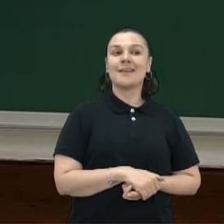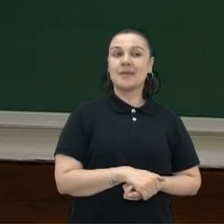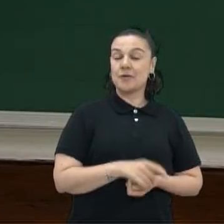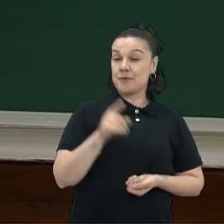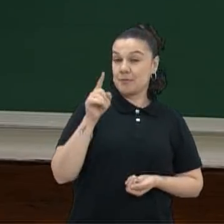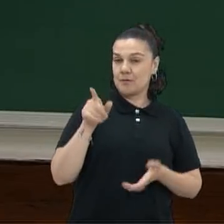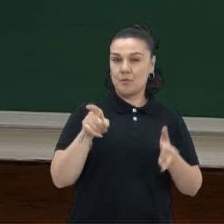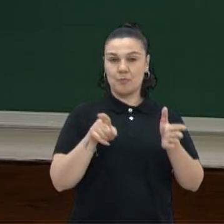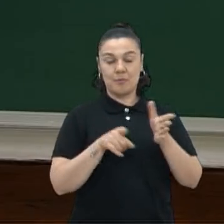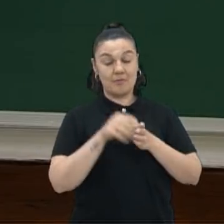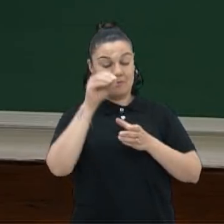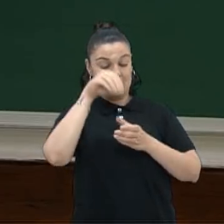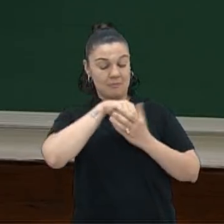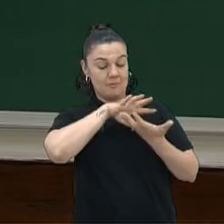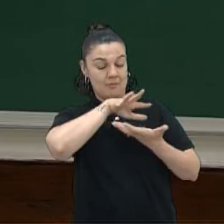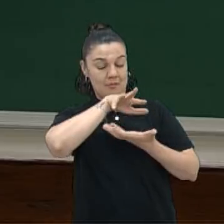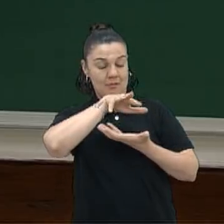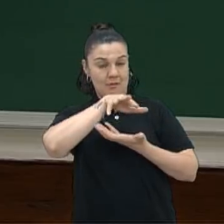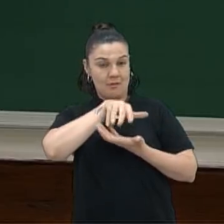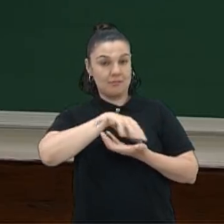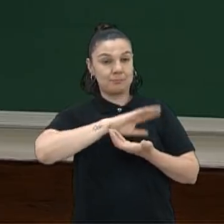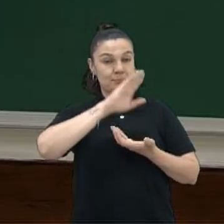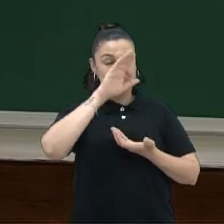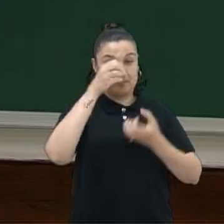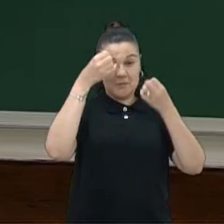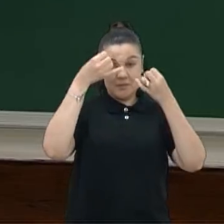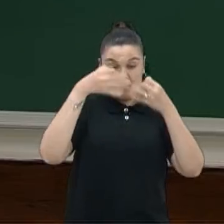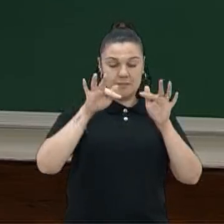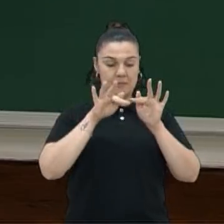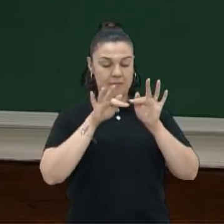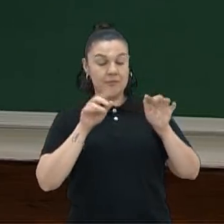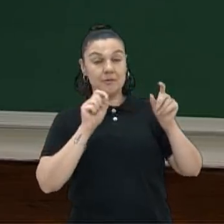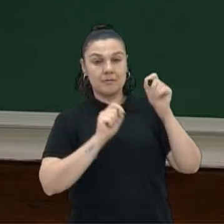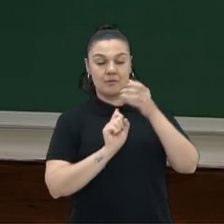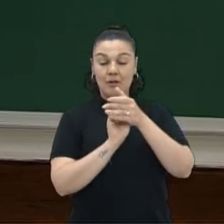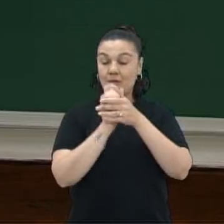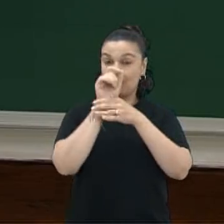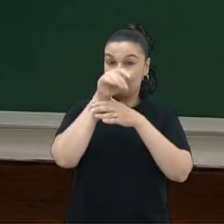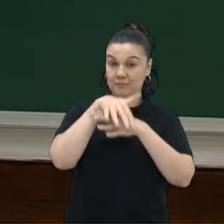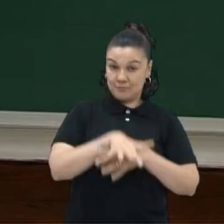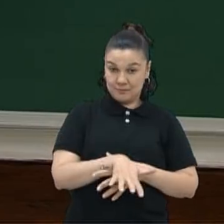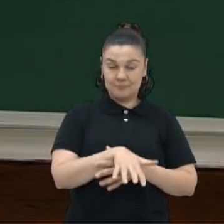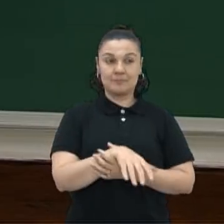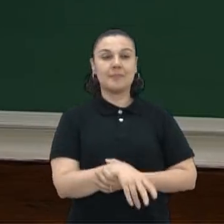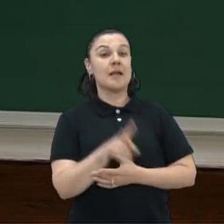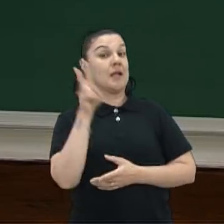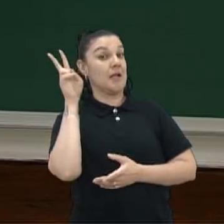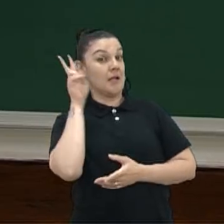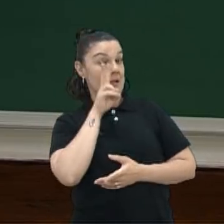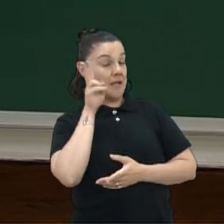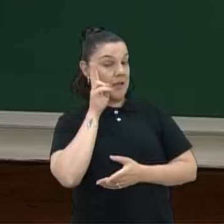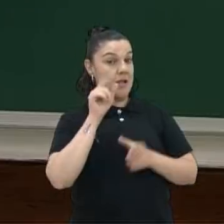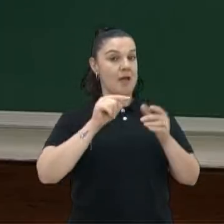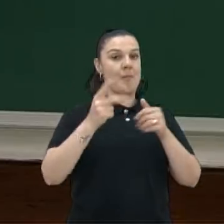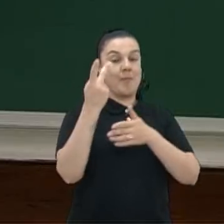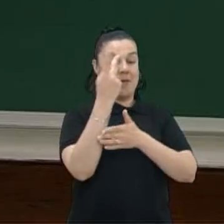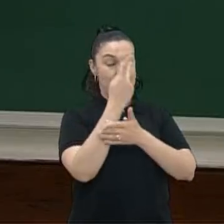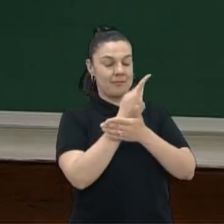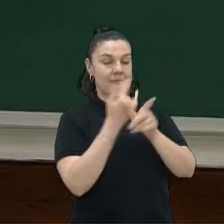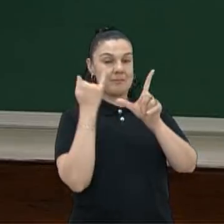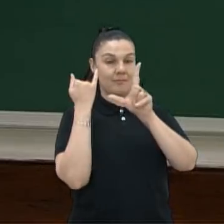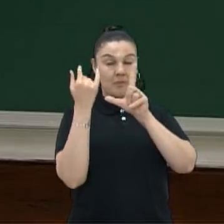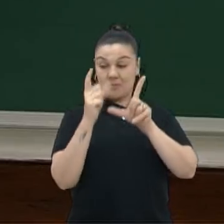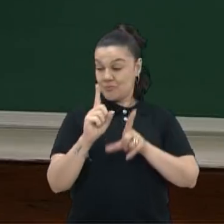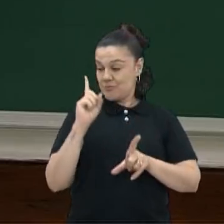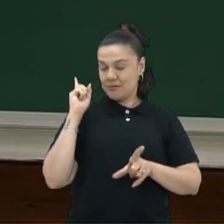O tipo de agente interno do relevo que está sendo descrito na frase é o vulcanismo. Lembra da imagem que a gente viu agora há